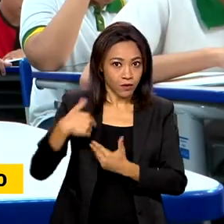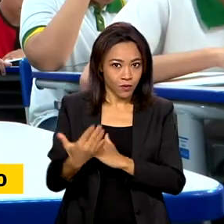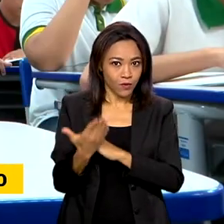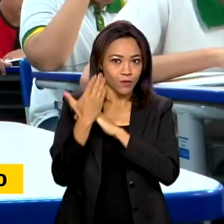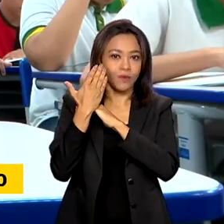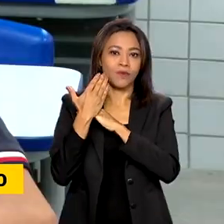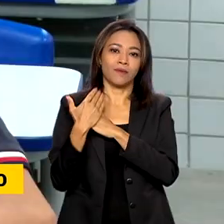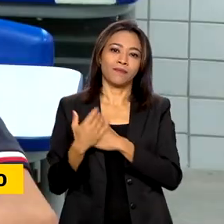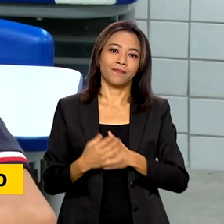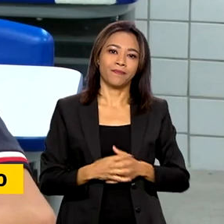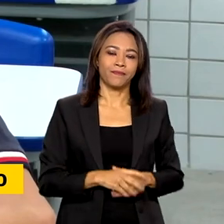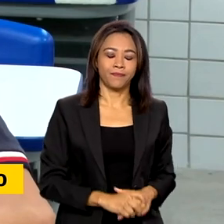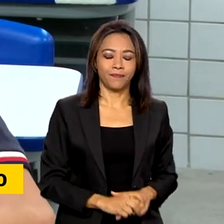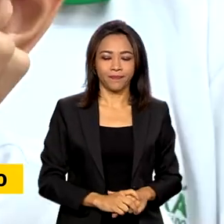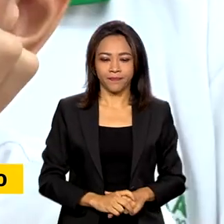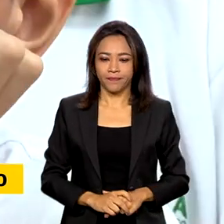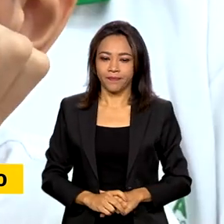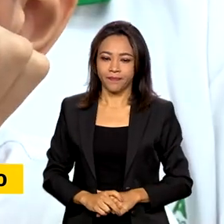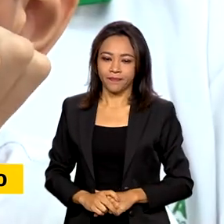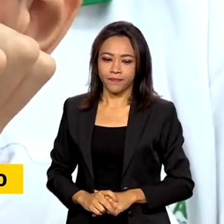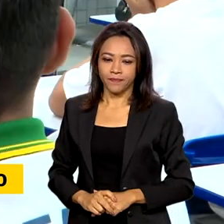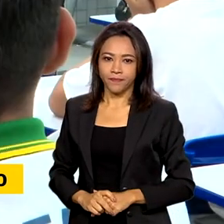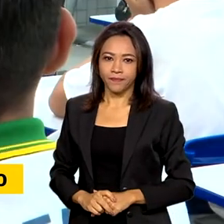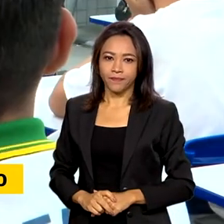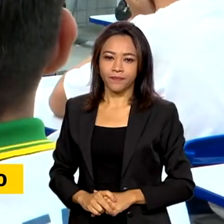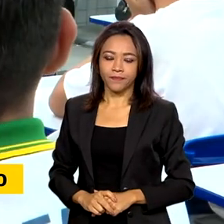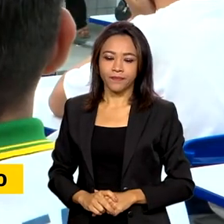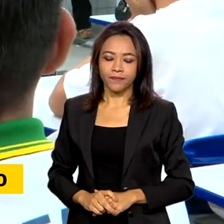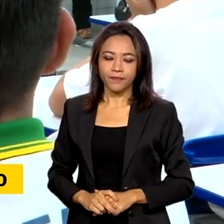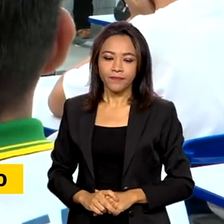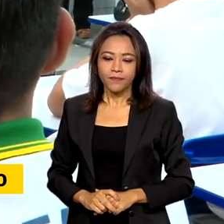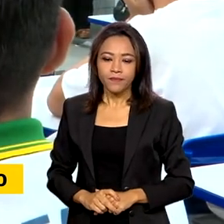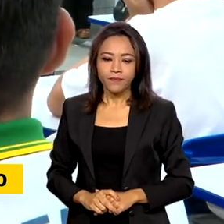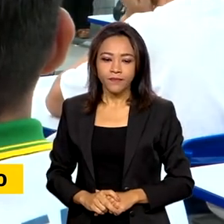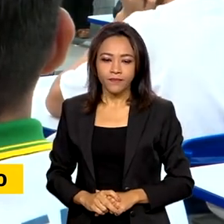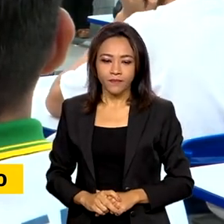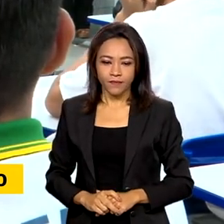É tanta beleza, não troco por nada, eu sou feliz demais.